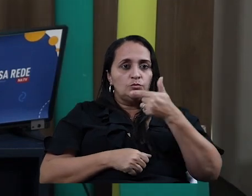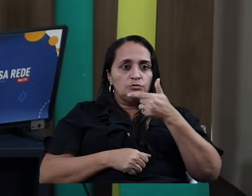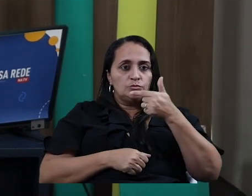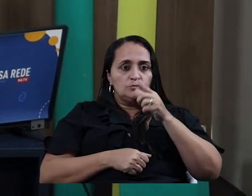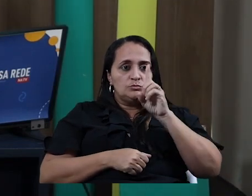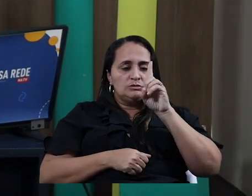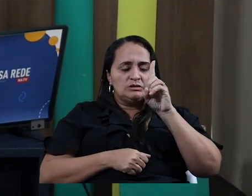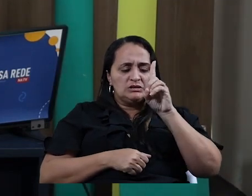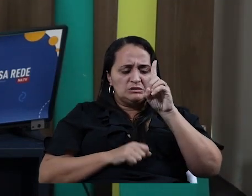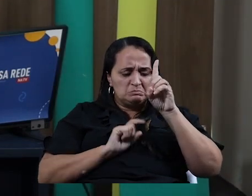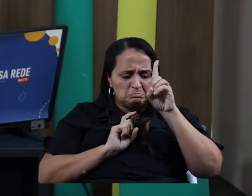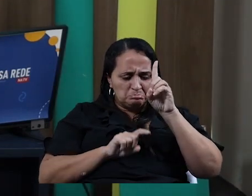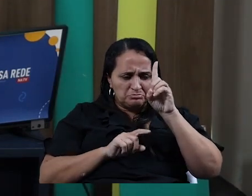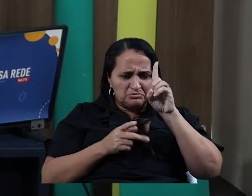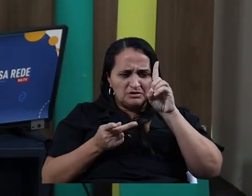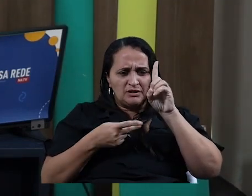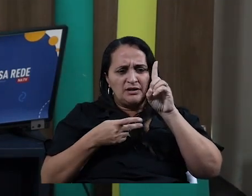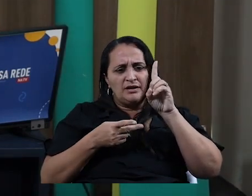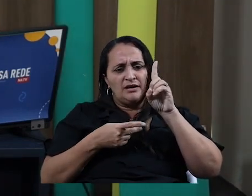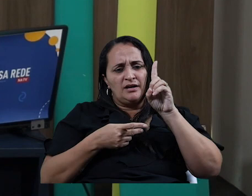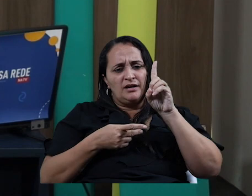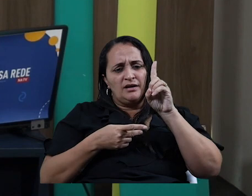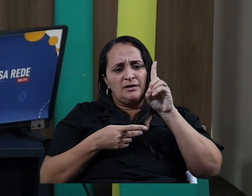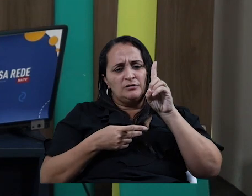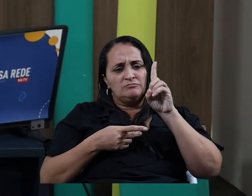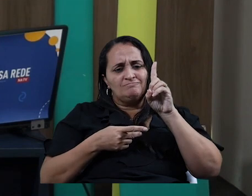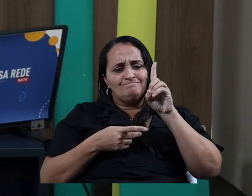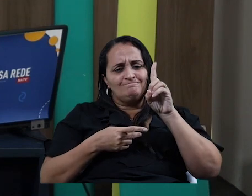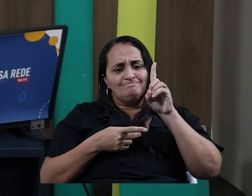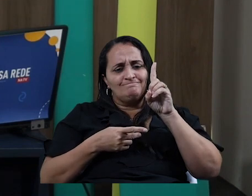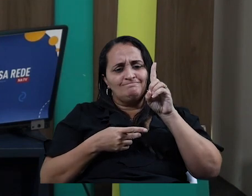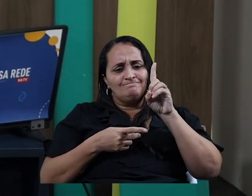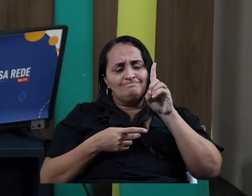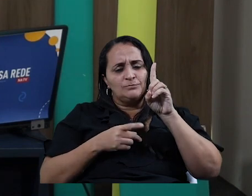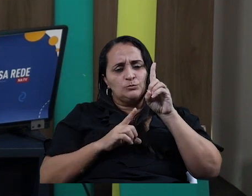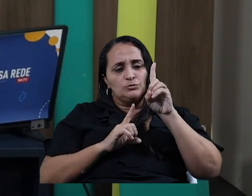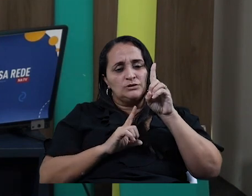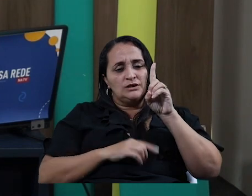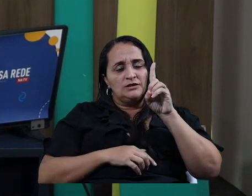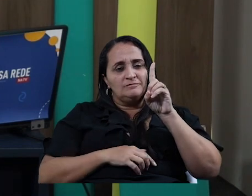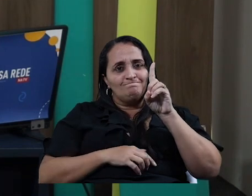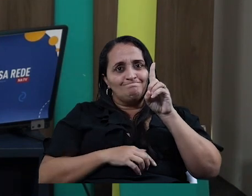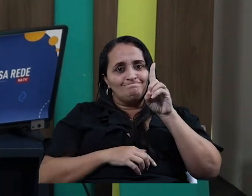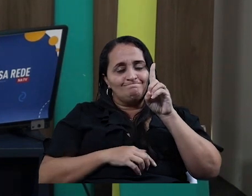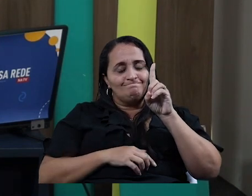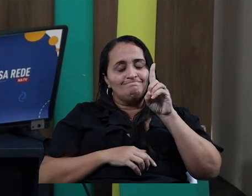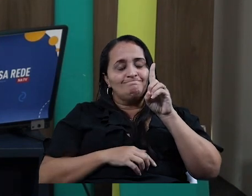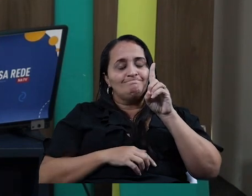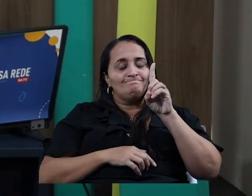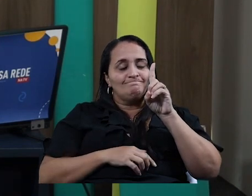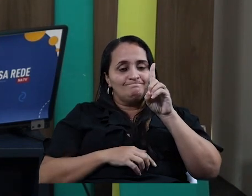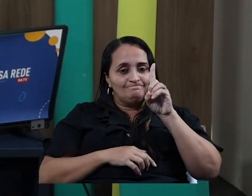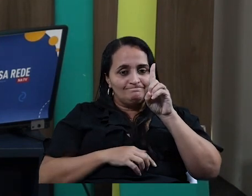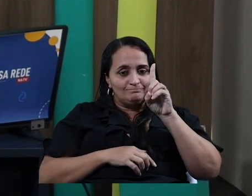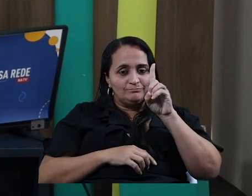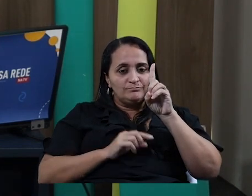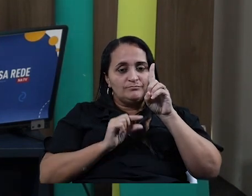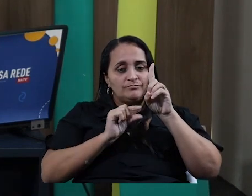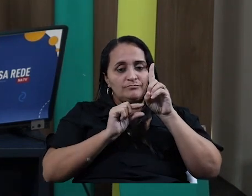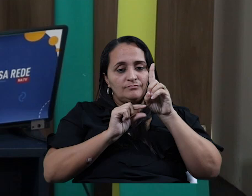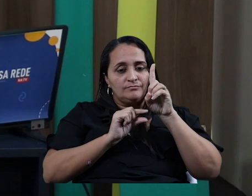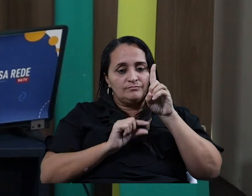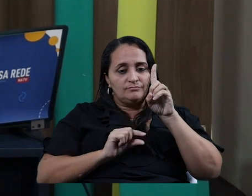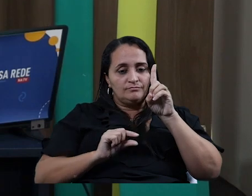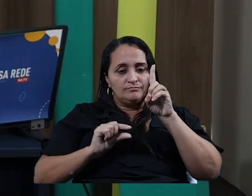dezena. Aqui não está dezena. Quen, quen. Tinha que ser dezena. Olha o D de dezena aqui. Então, esse D de dezena tinha que